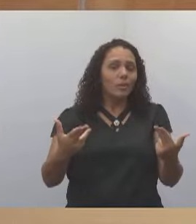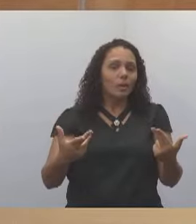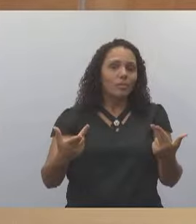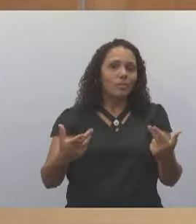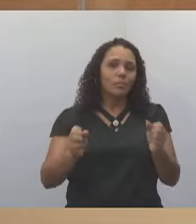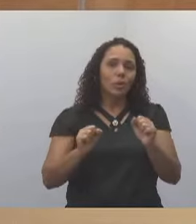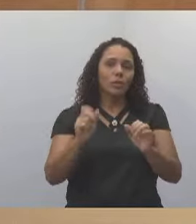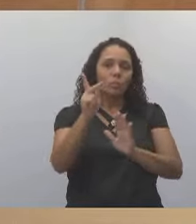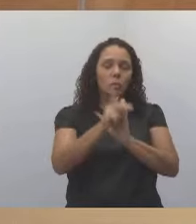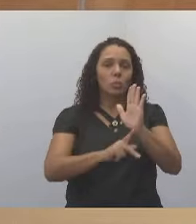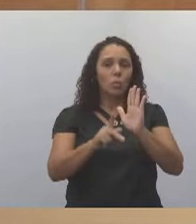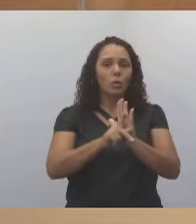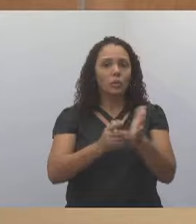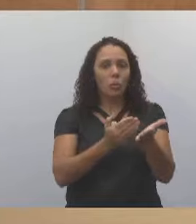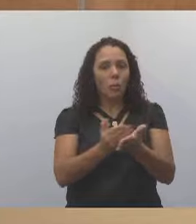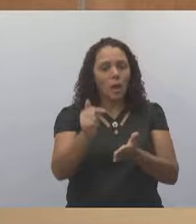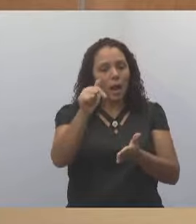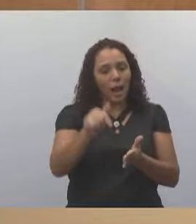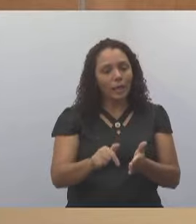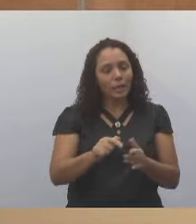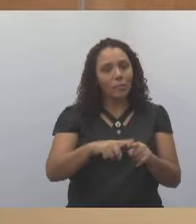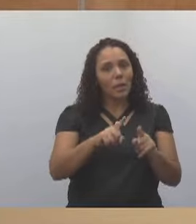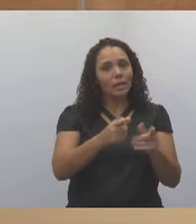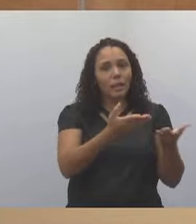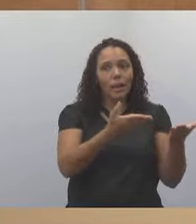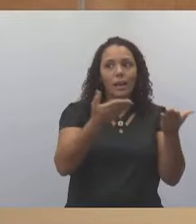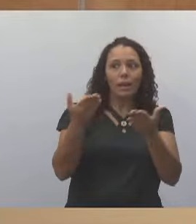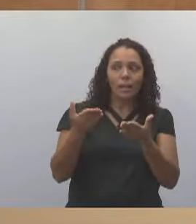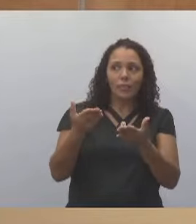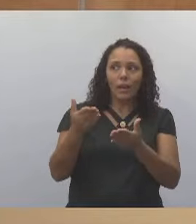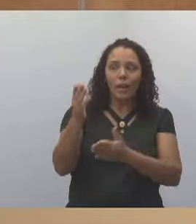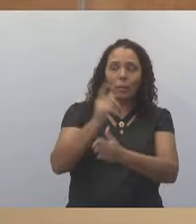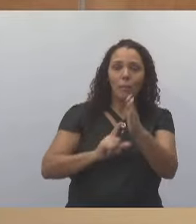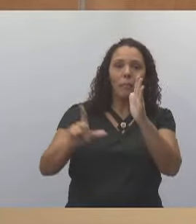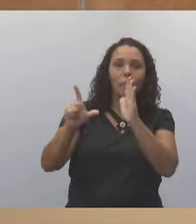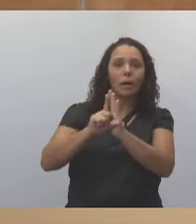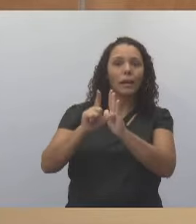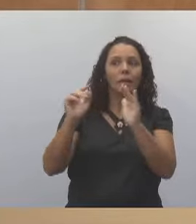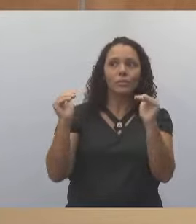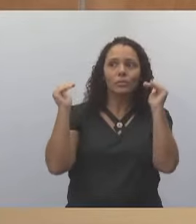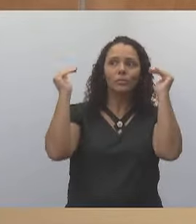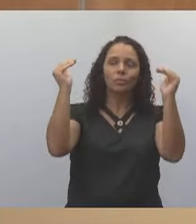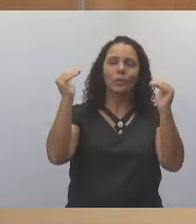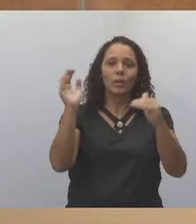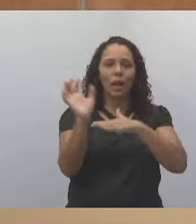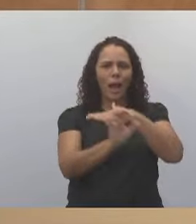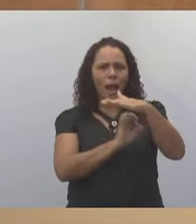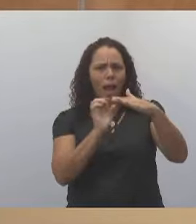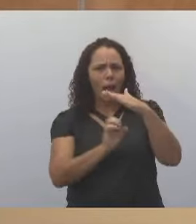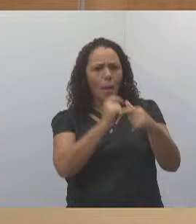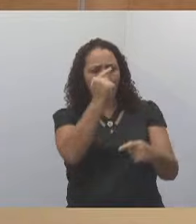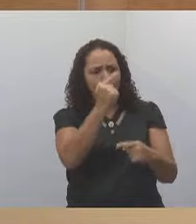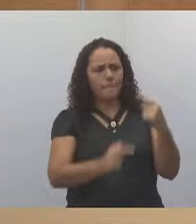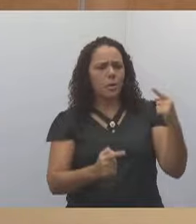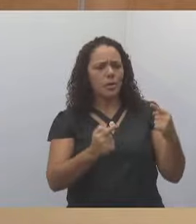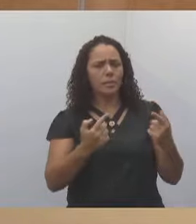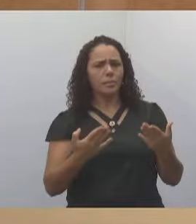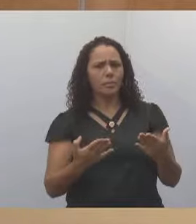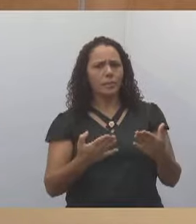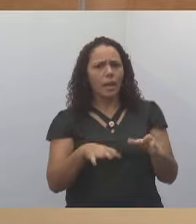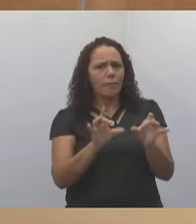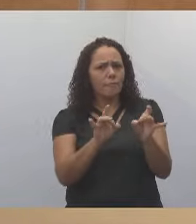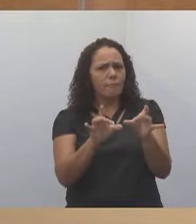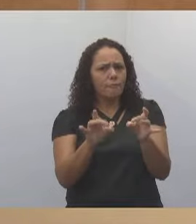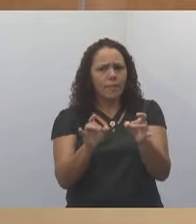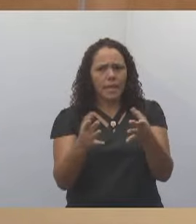levar adiante, que venha as normativas para as empresas já não permitirem a venda